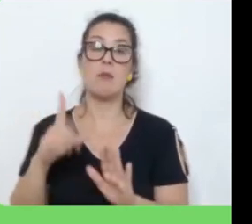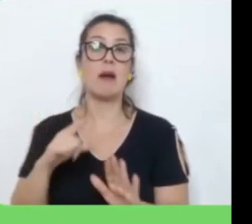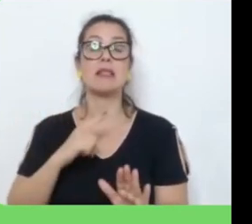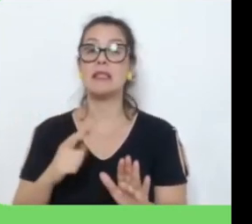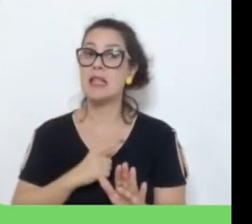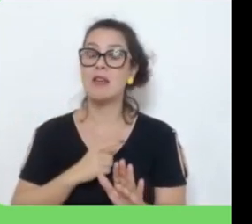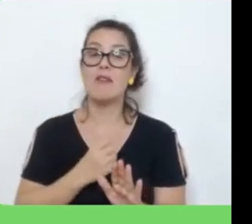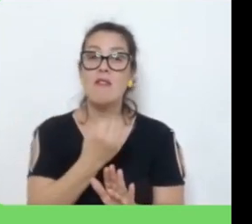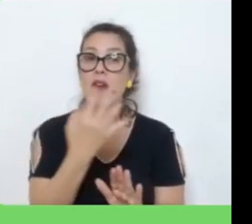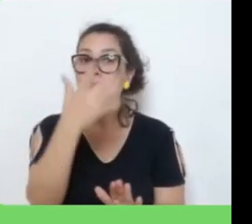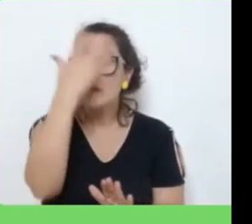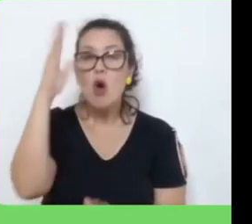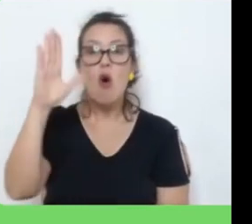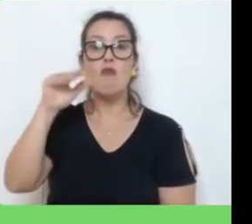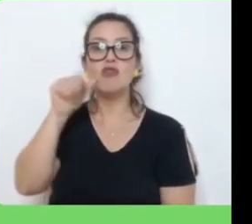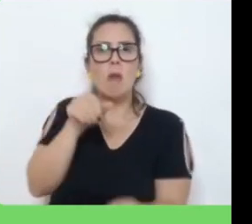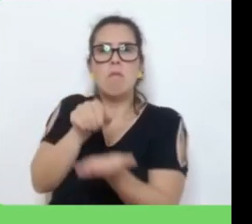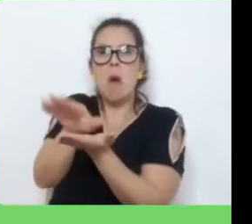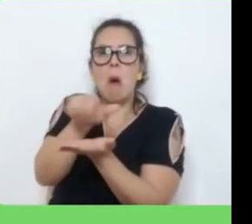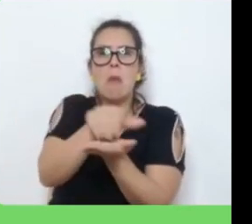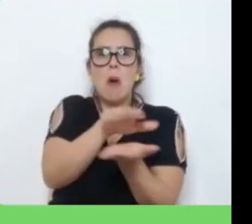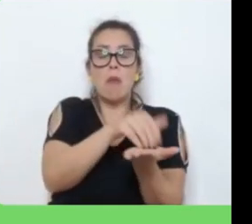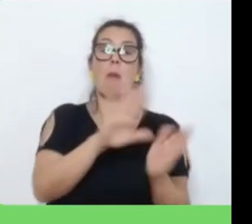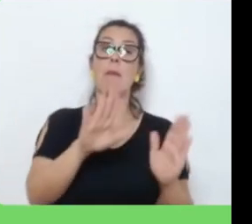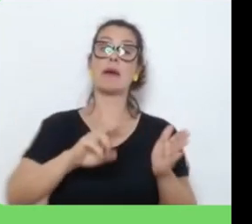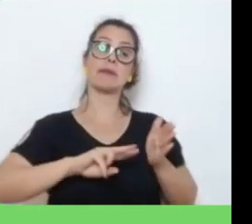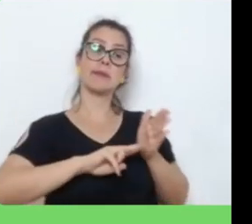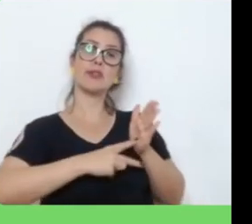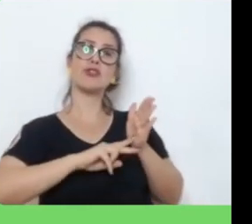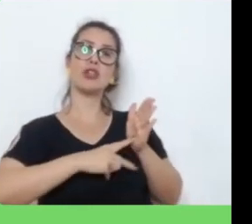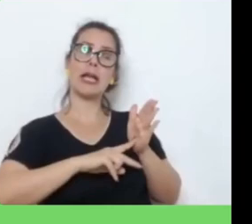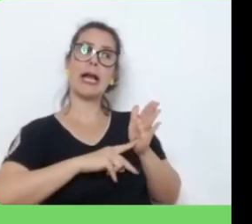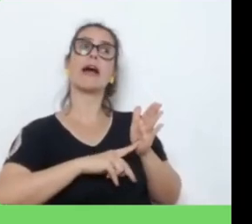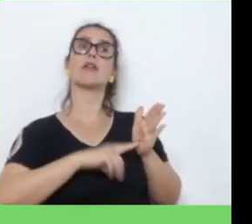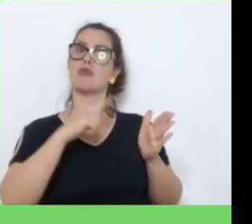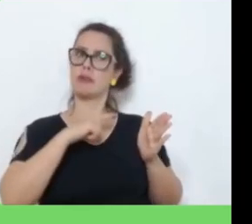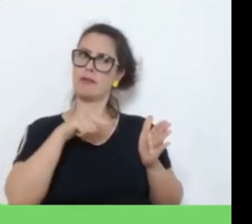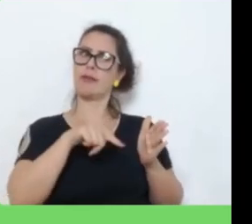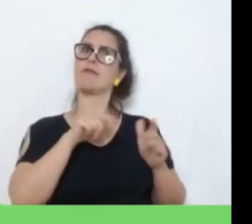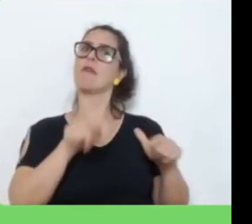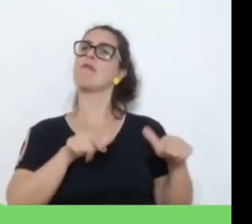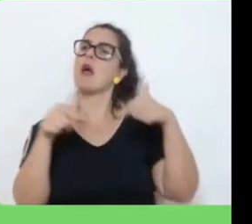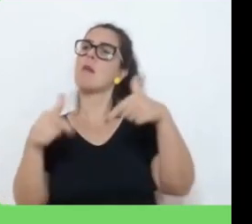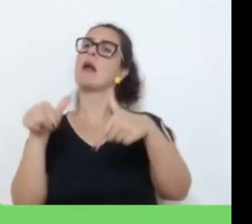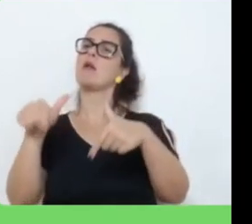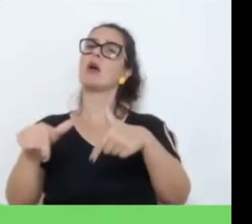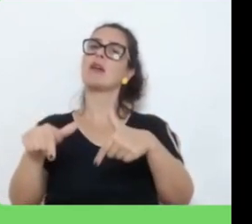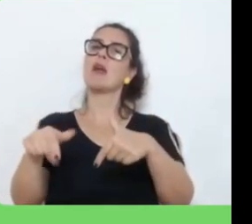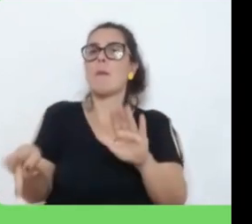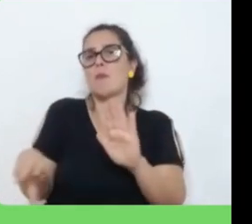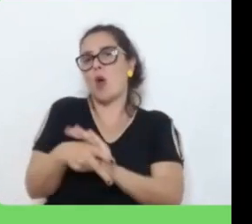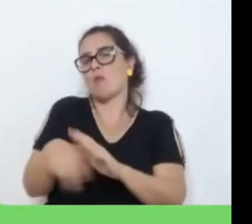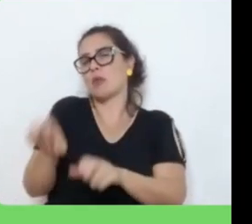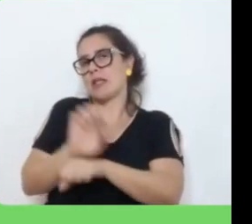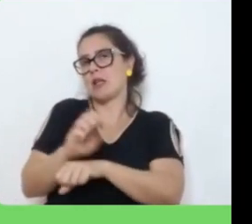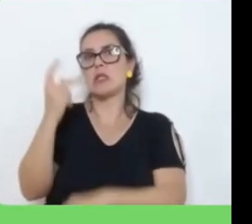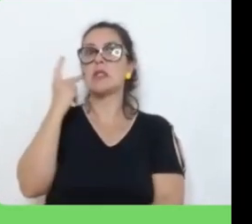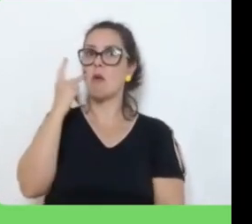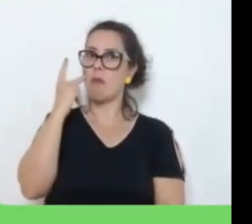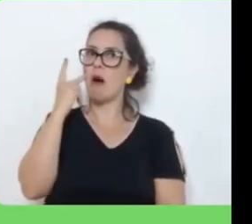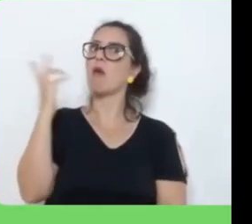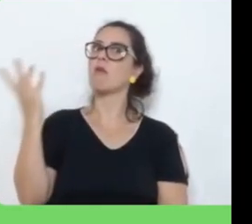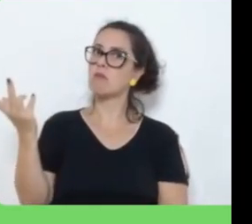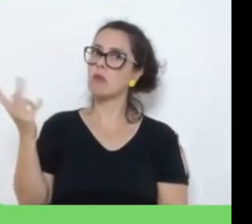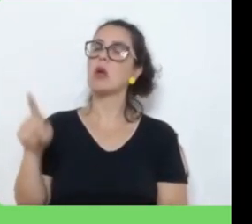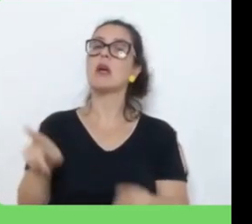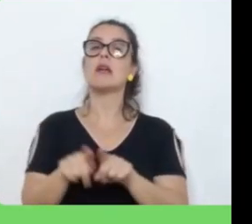cooperativismo que foi a atuação do Sindicato dos Trabalhadores em tecnologia da informação do Estado de São Paulo sind PED eh e